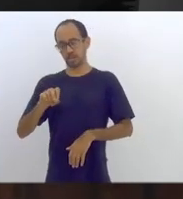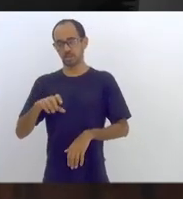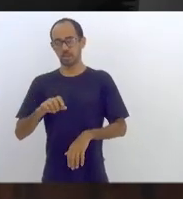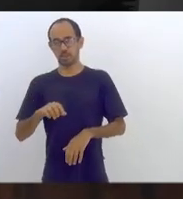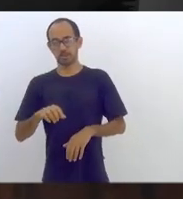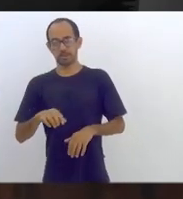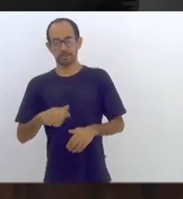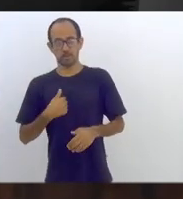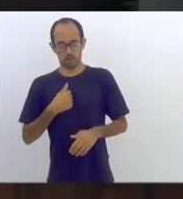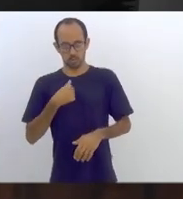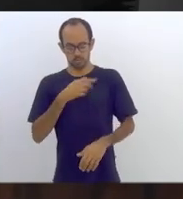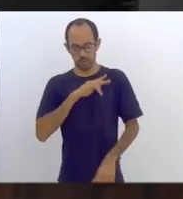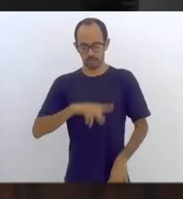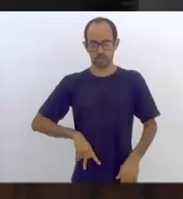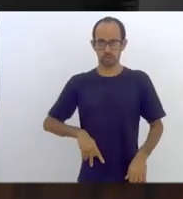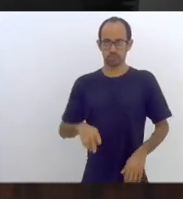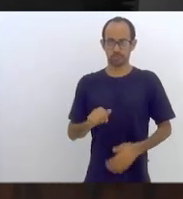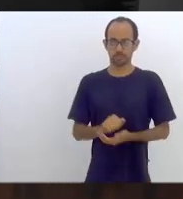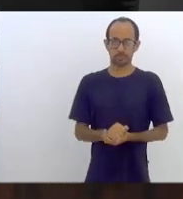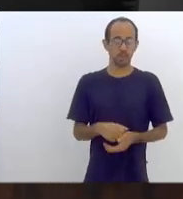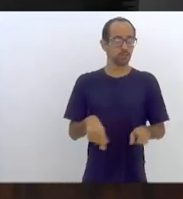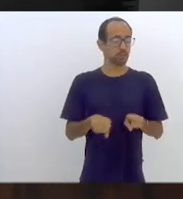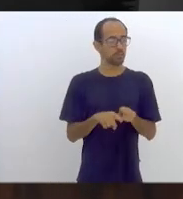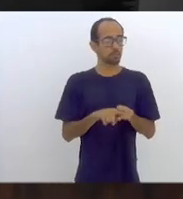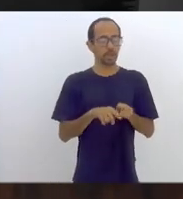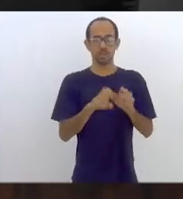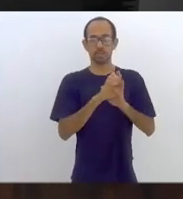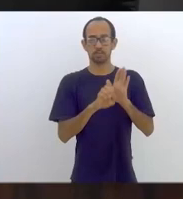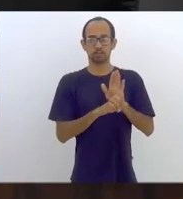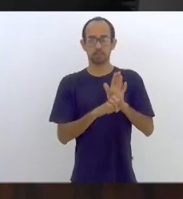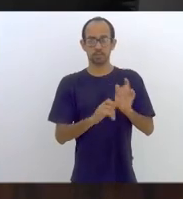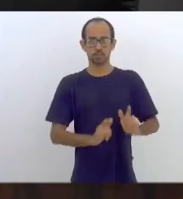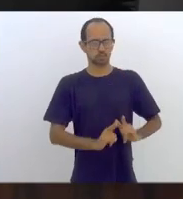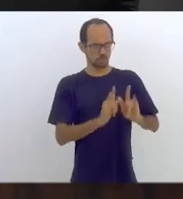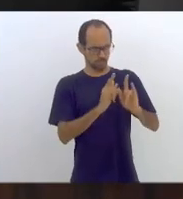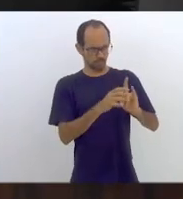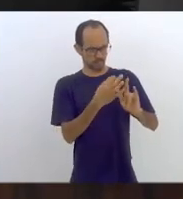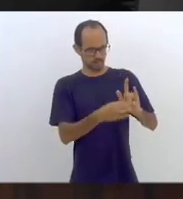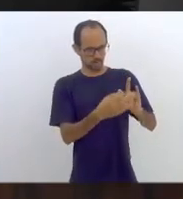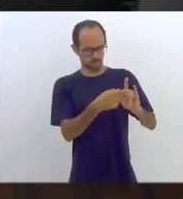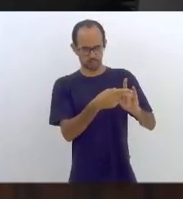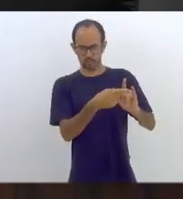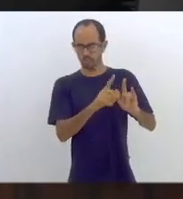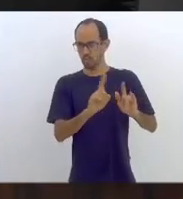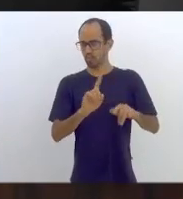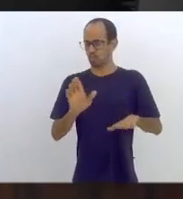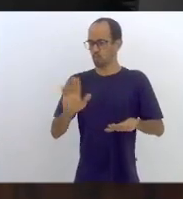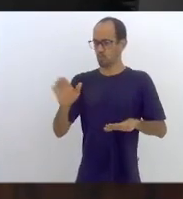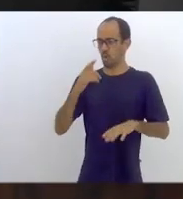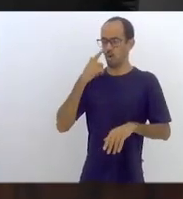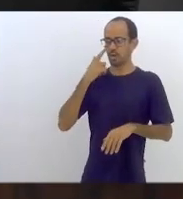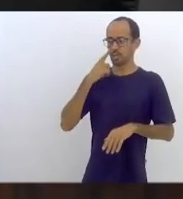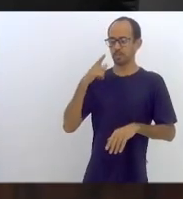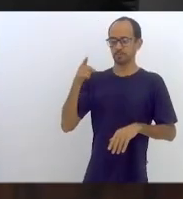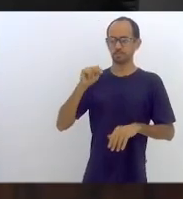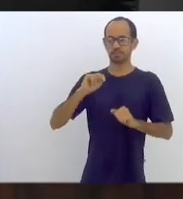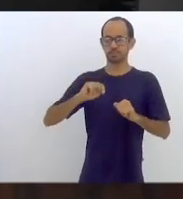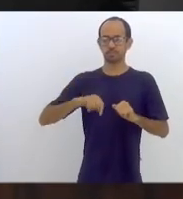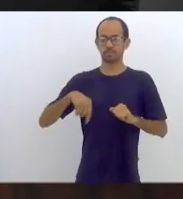das emendas dos imóveis né não olha só